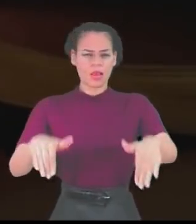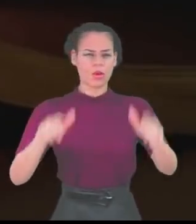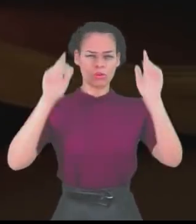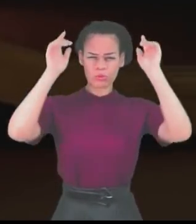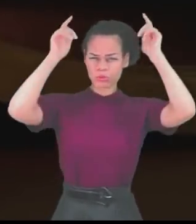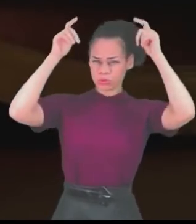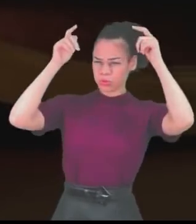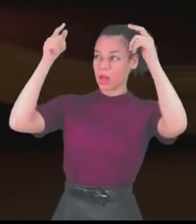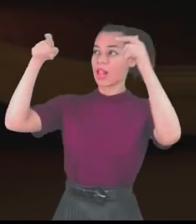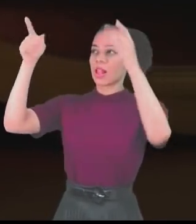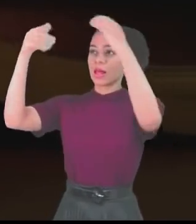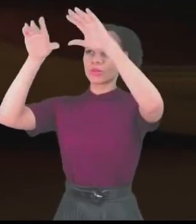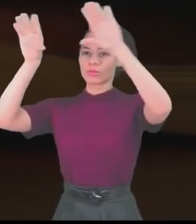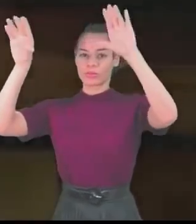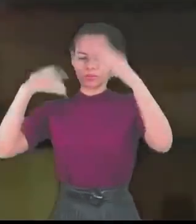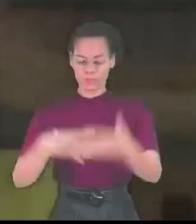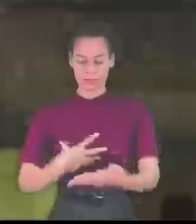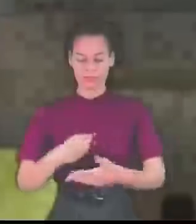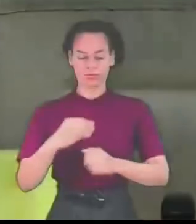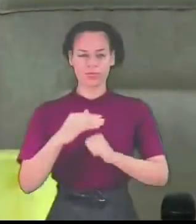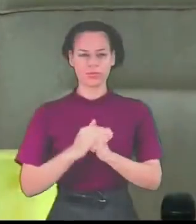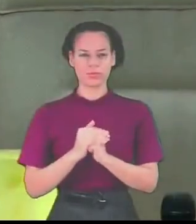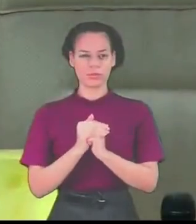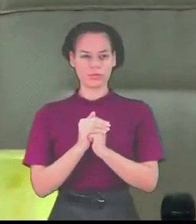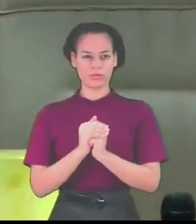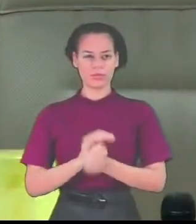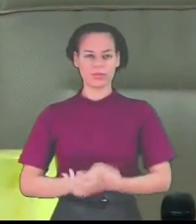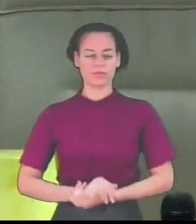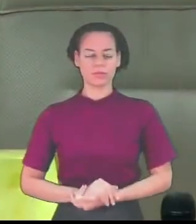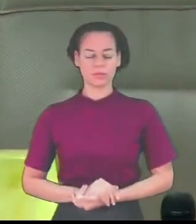alturas quem diz amém